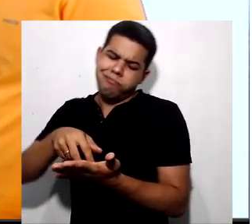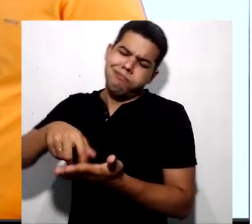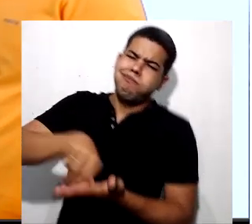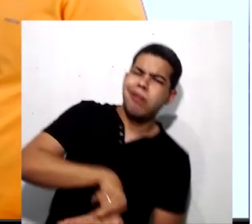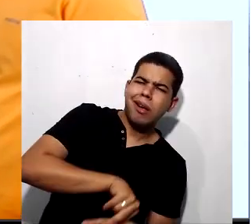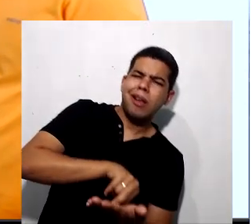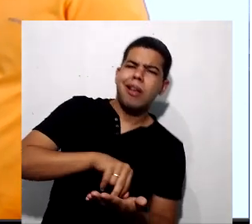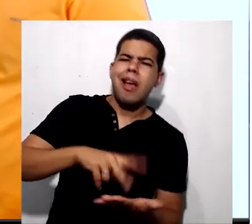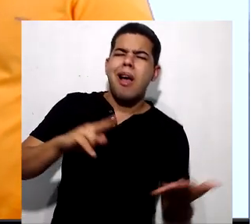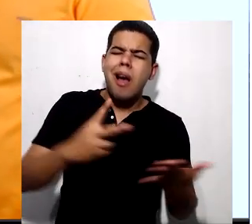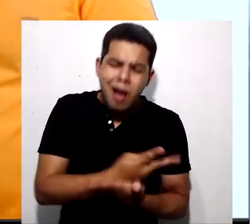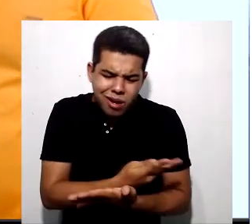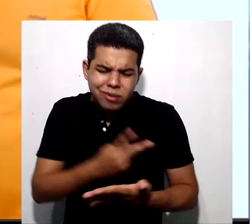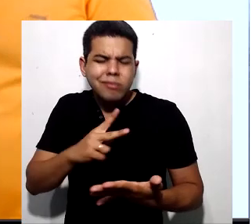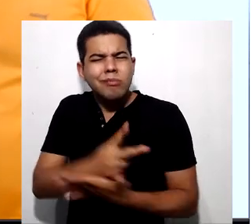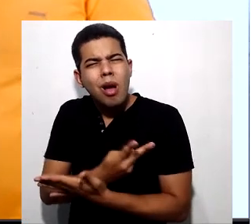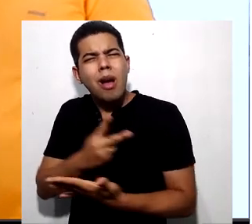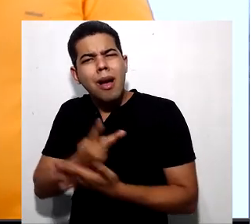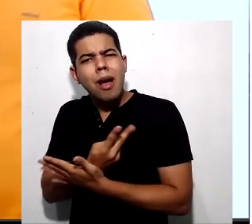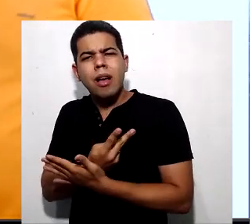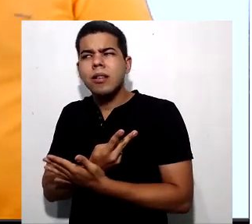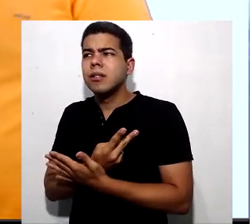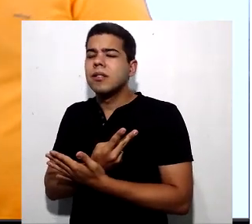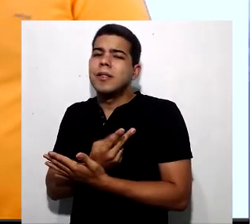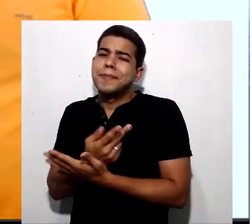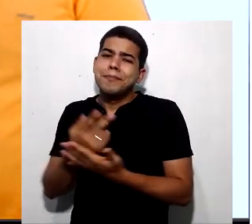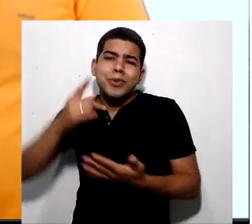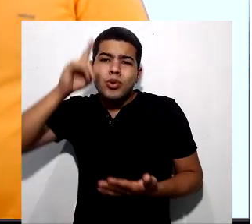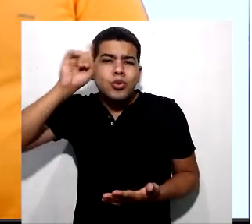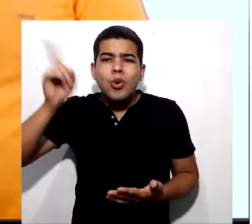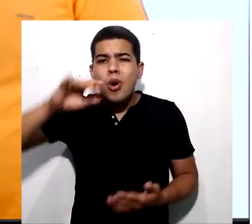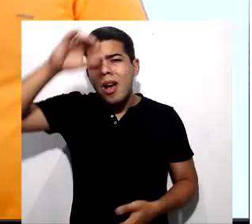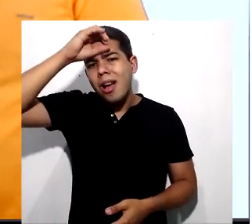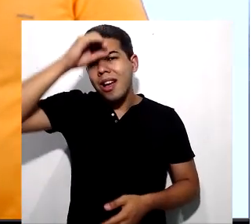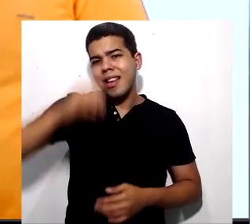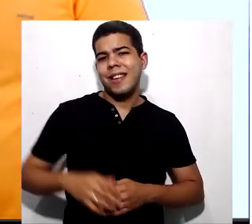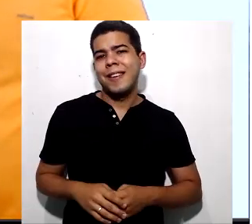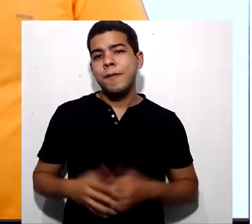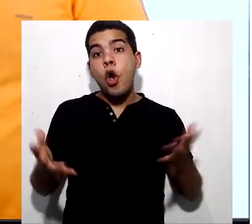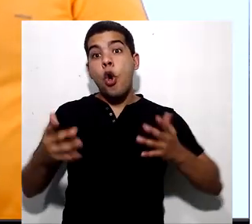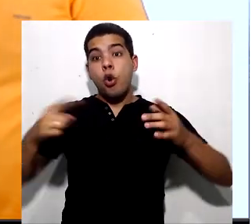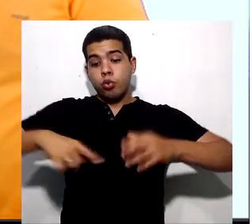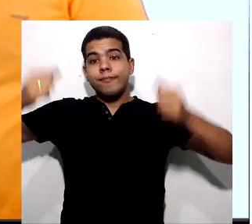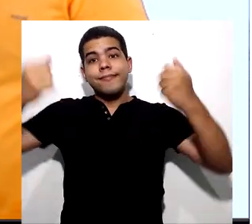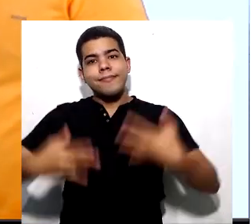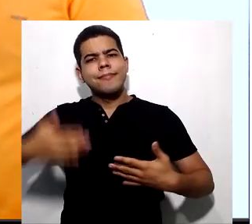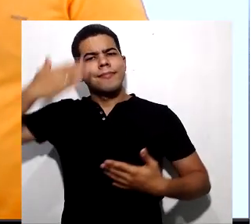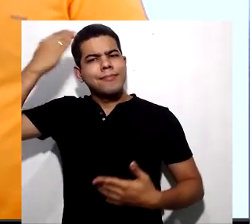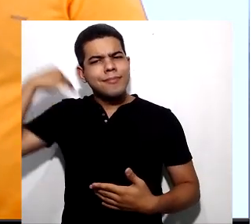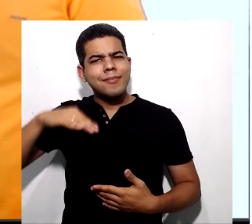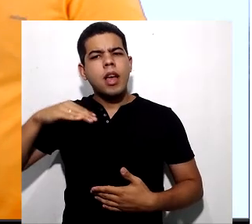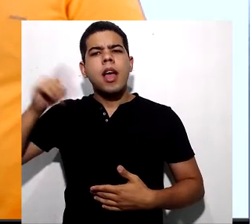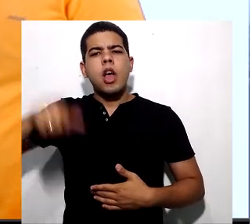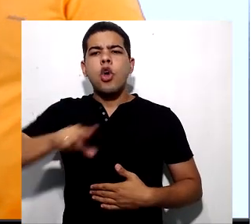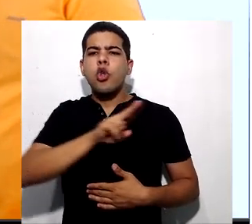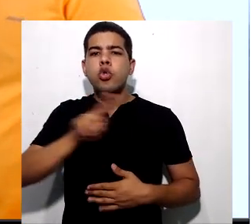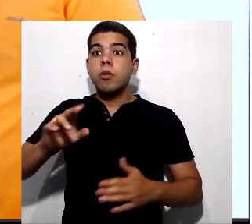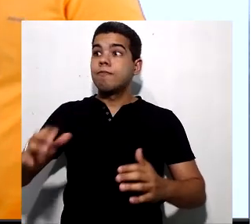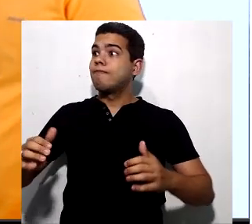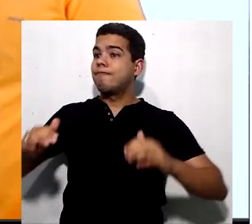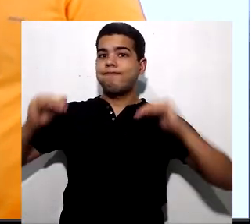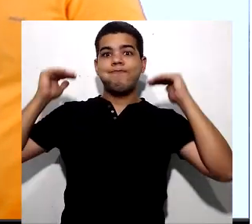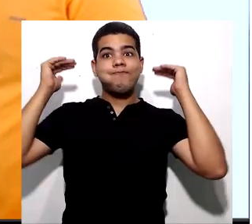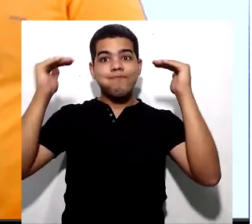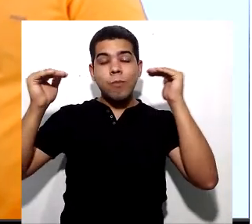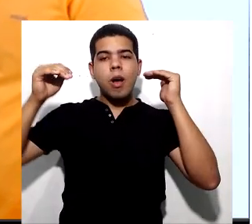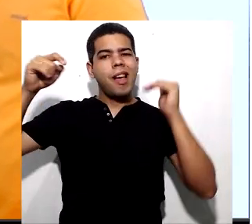nós aqui estamos hoje para citar um pouco a vocês, apresentar esse grande nome da literatura pernambucana, Clarice Lispector. Quando se fala